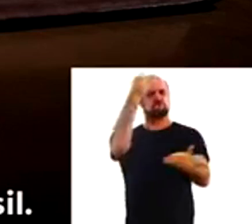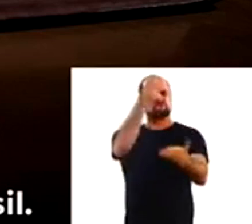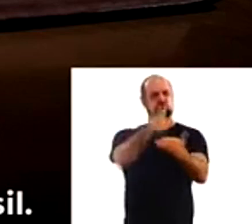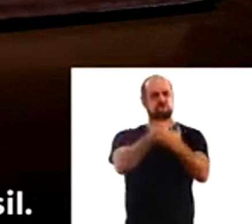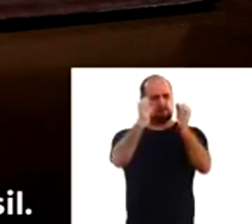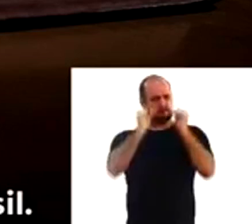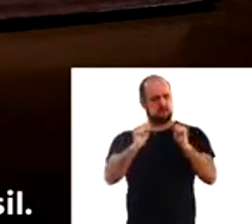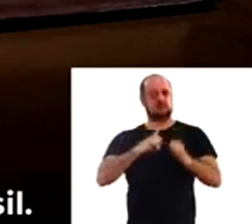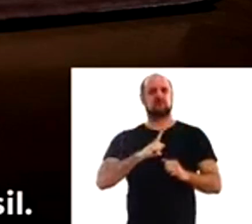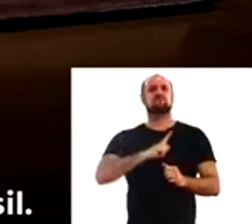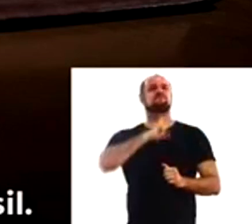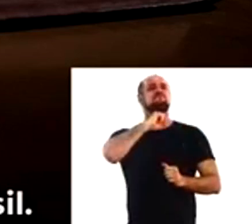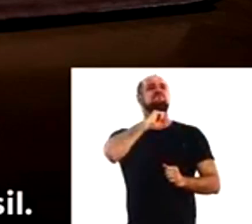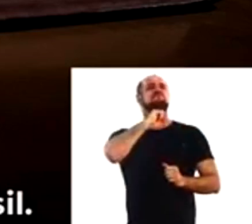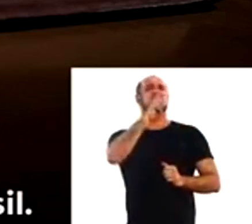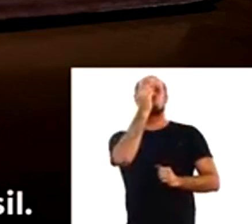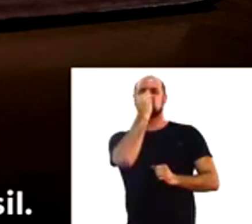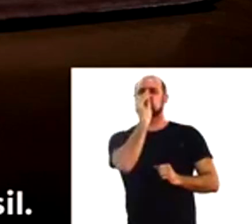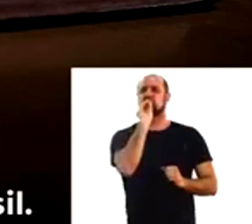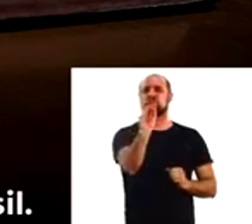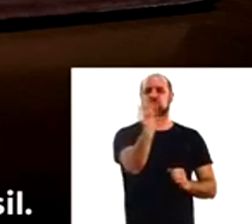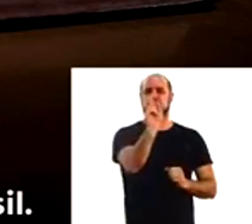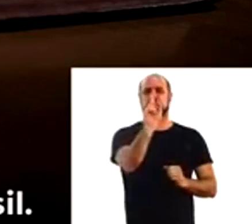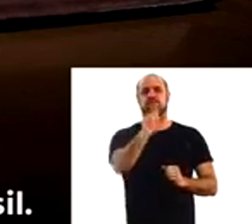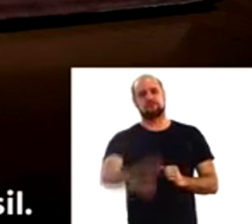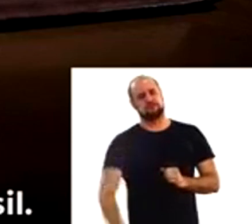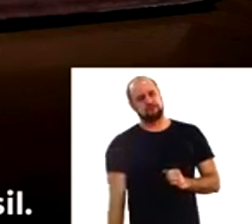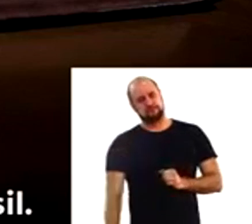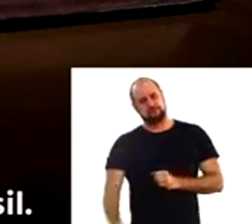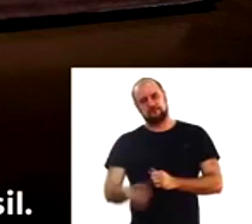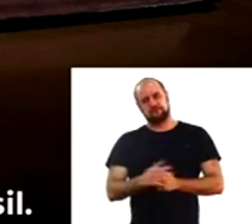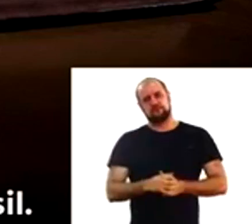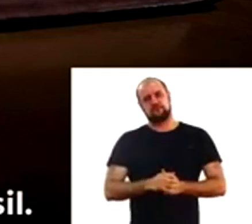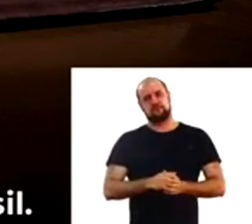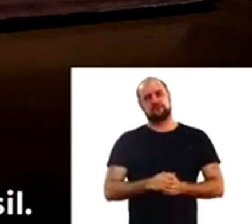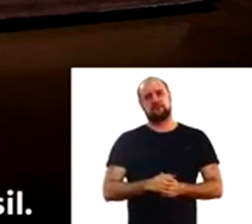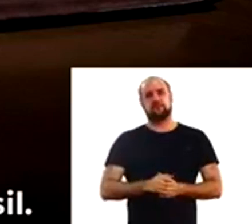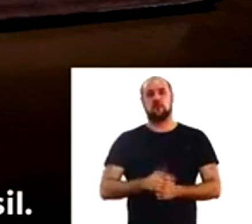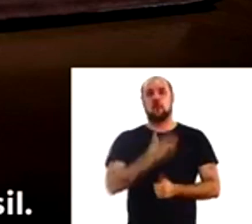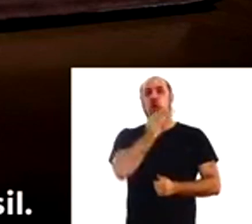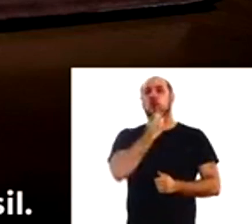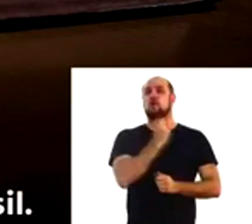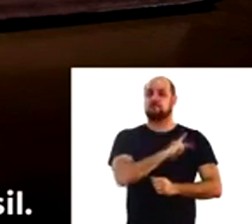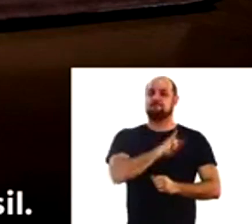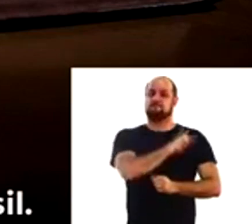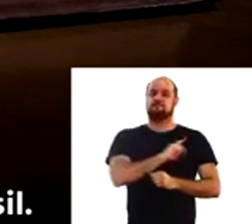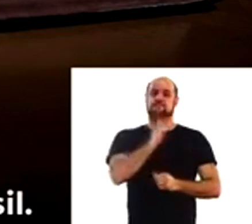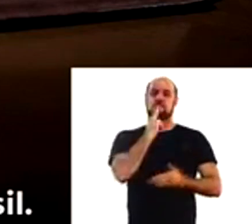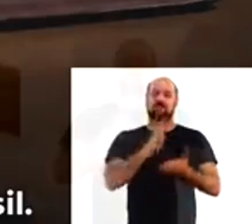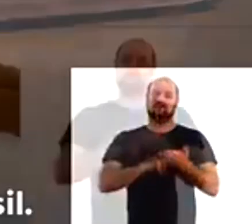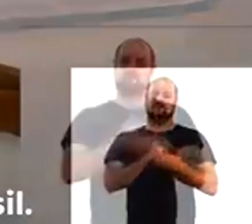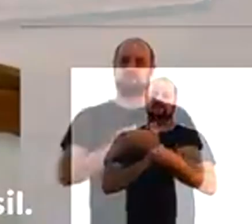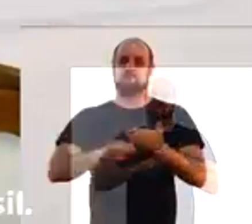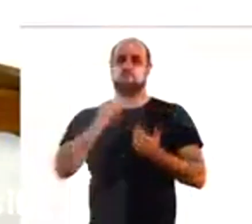autoridade, ninguém te despreze. Meus caros, o apóstolo Paulo escreveu esta carta a